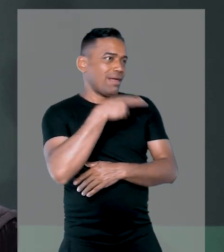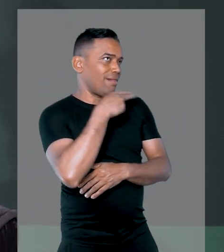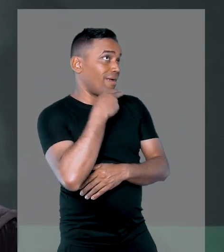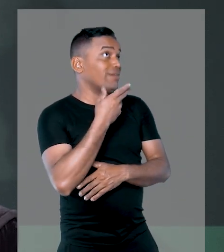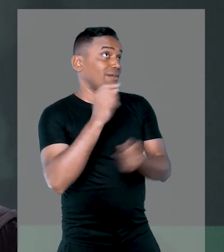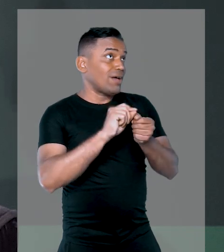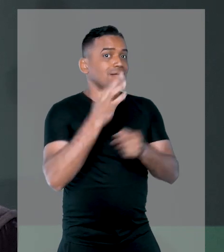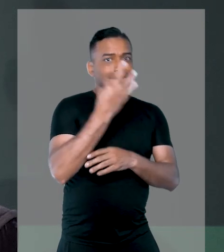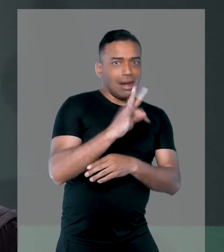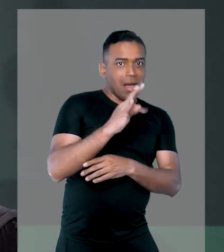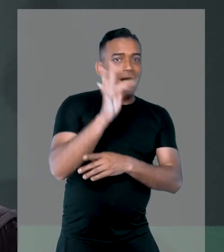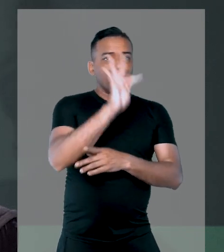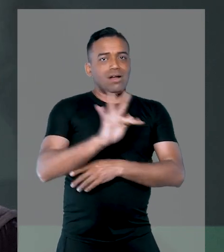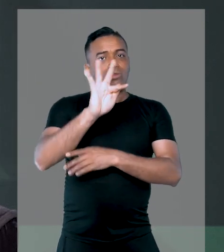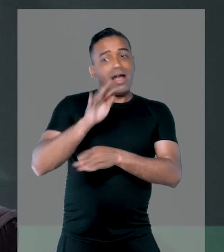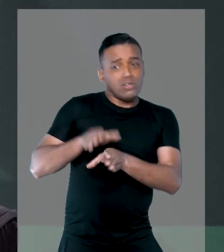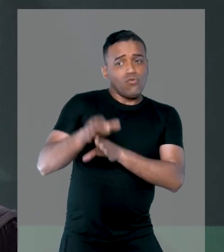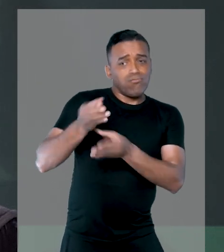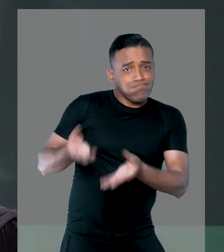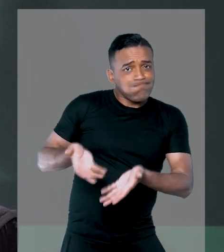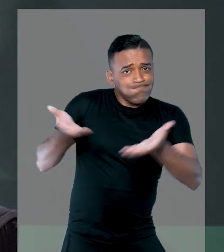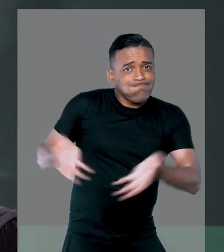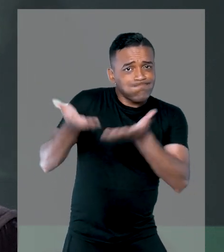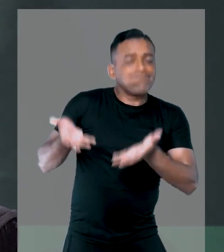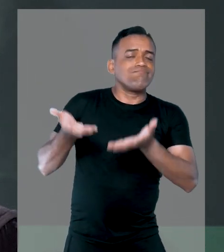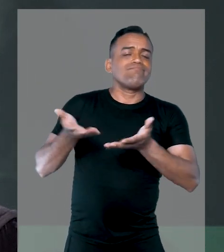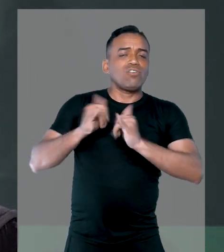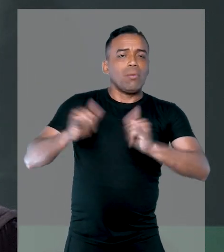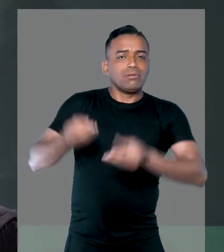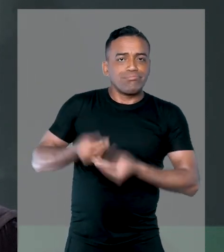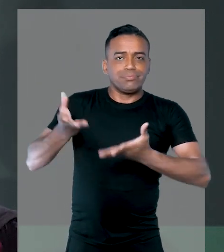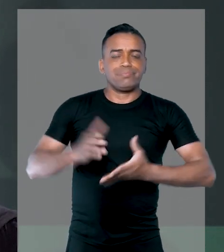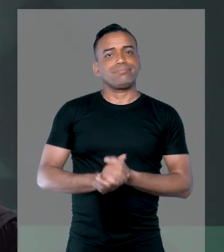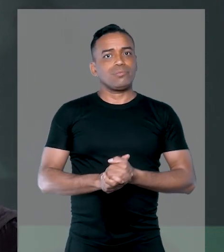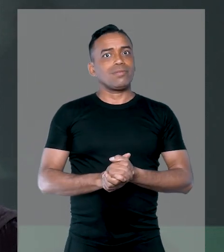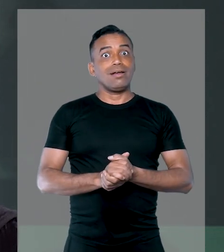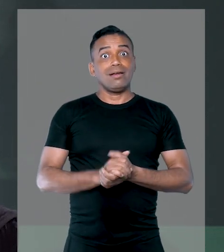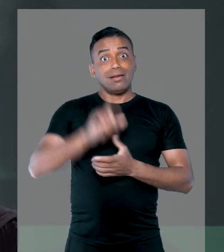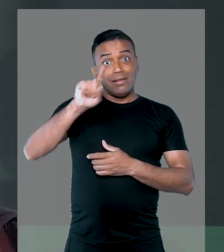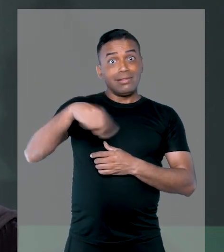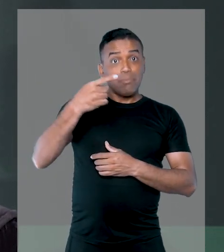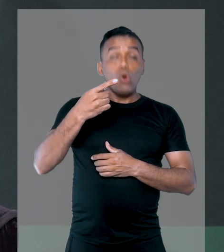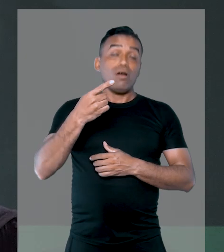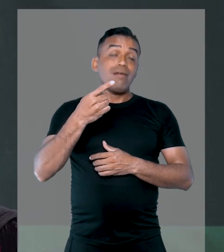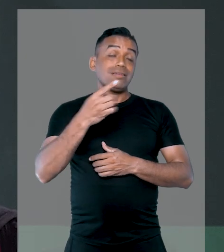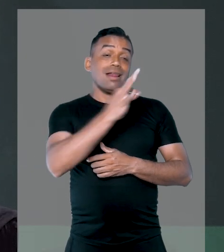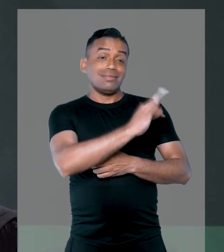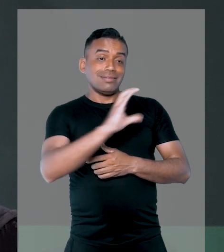vou dar informações para ela. Ela ficou muito contente com o